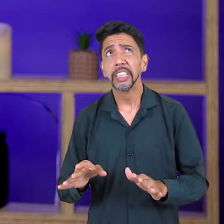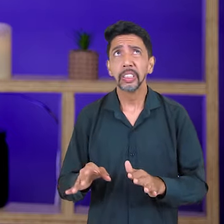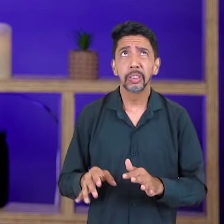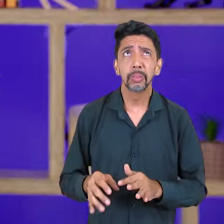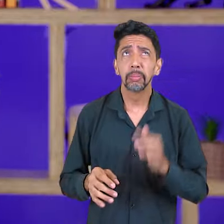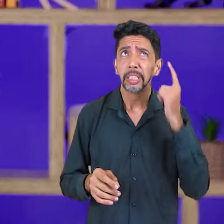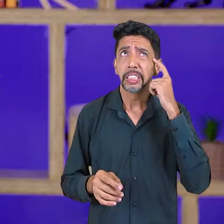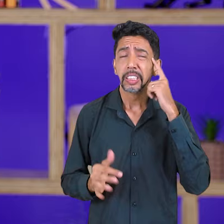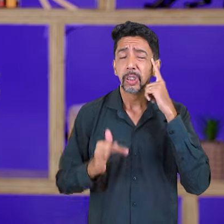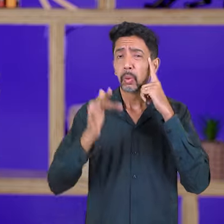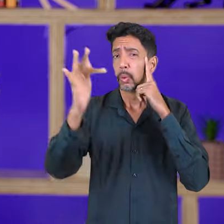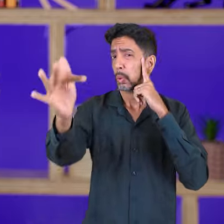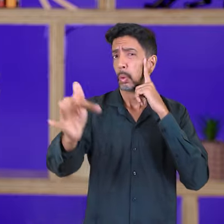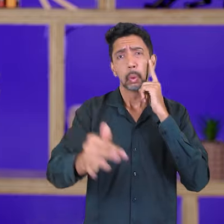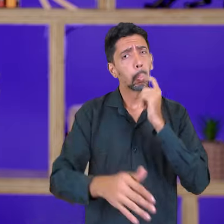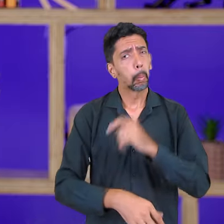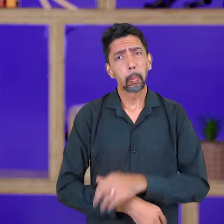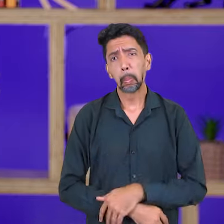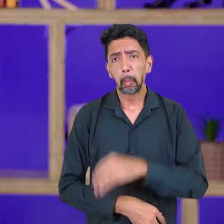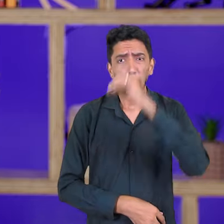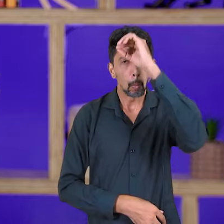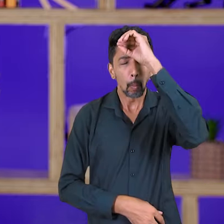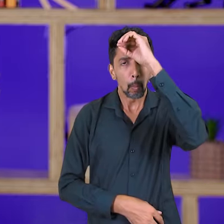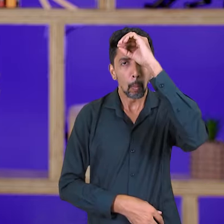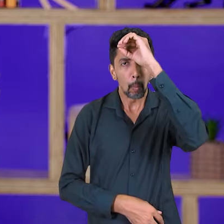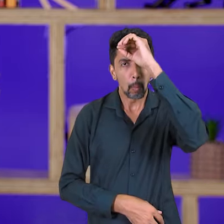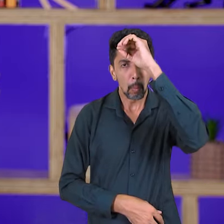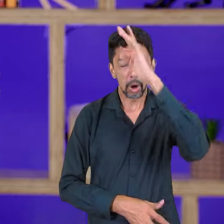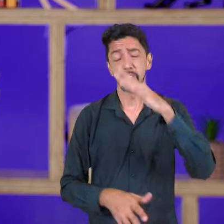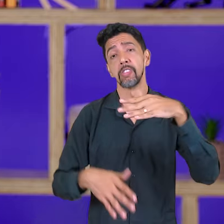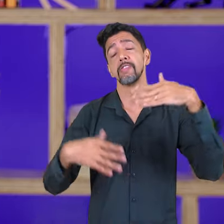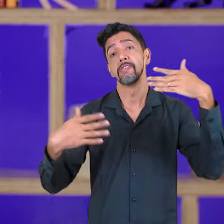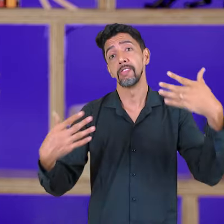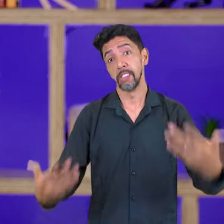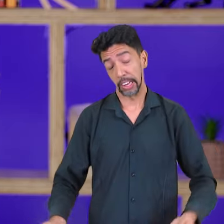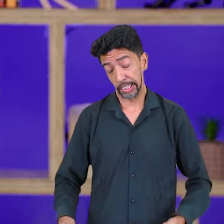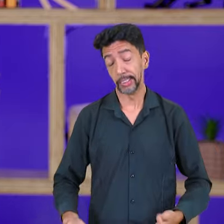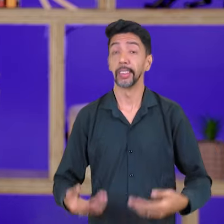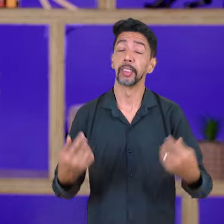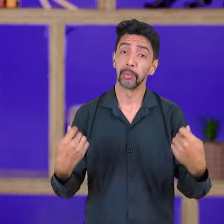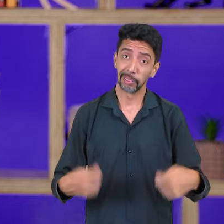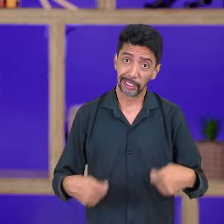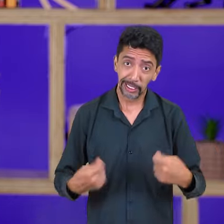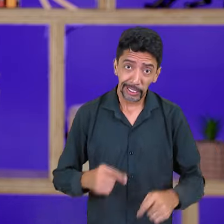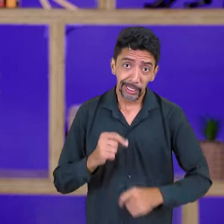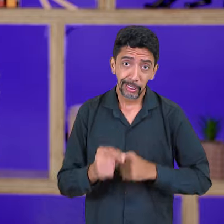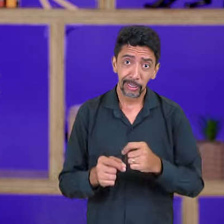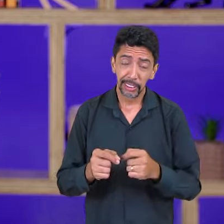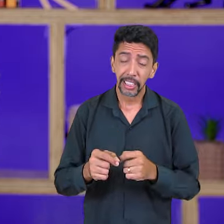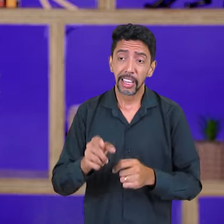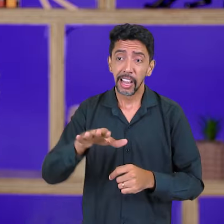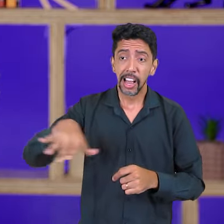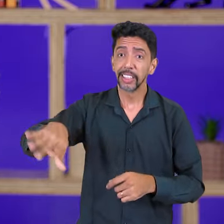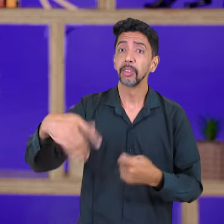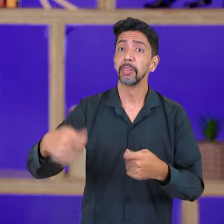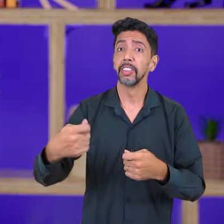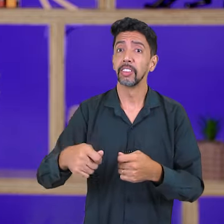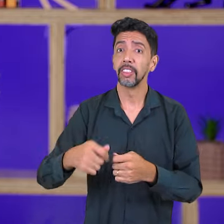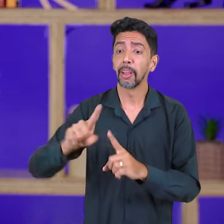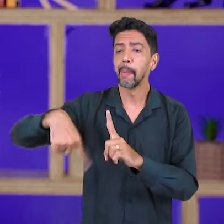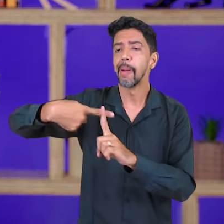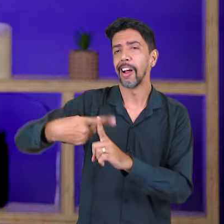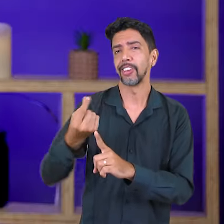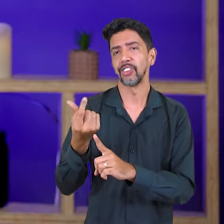sustentabilidade O que leva a essas pessoas a necessidade de buscar por um complemento na sua